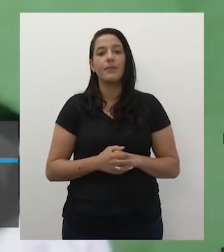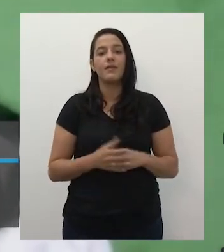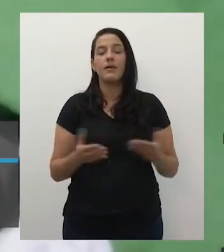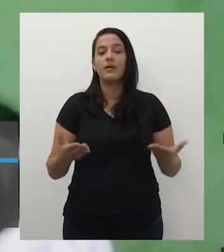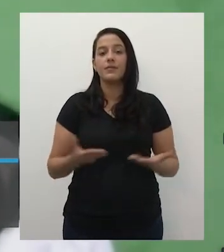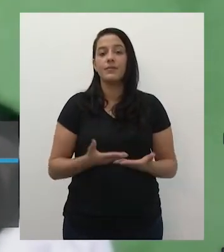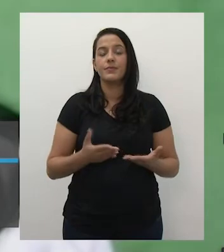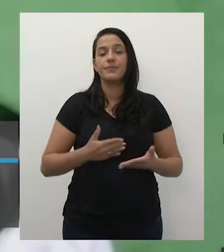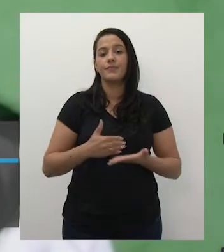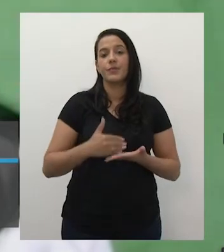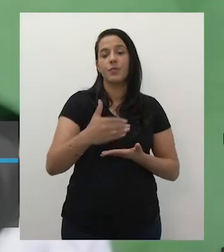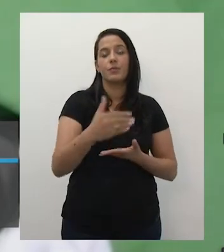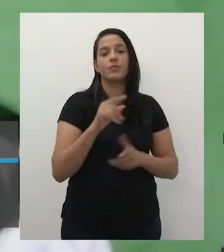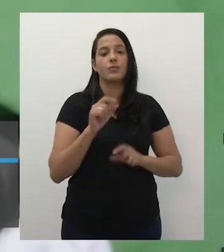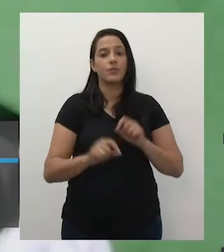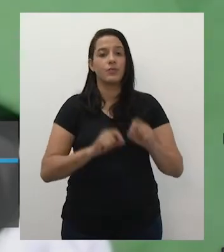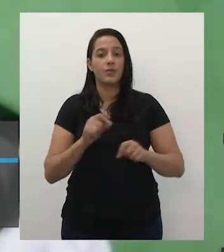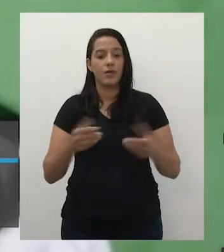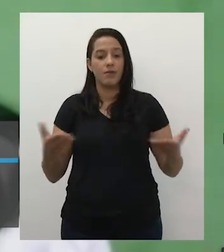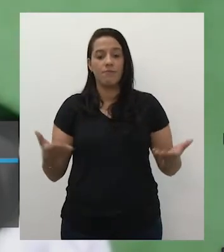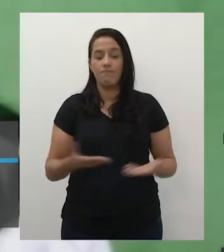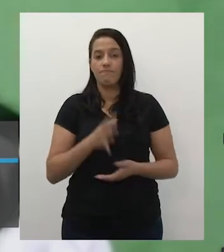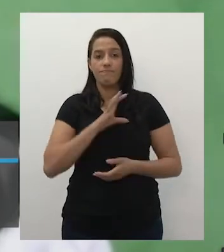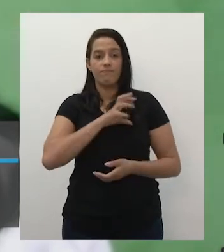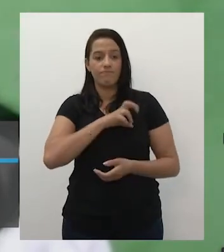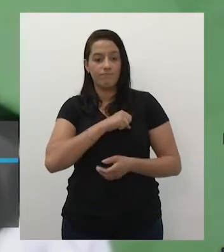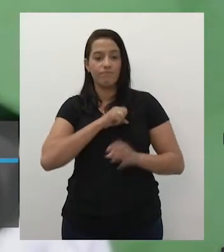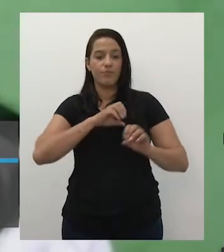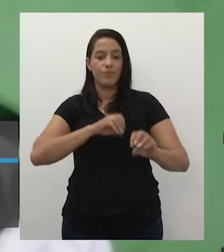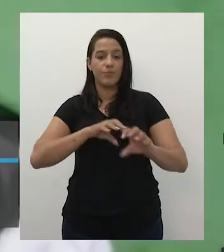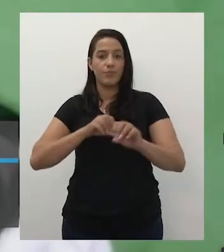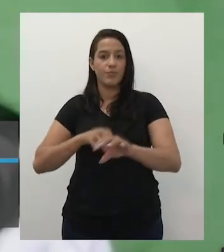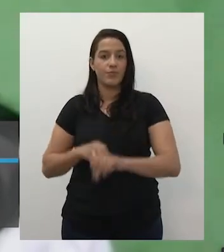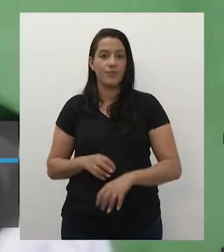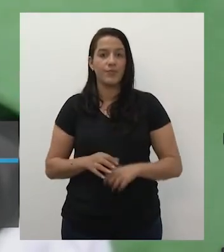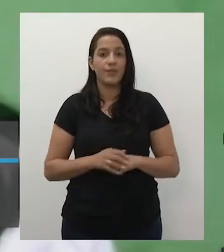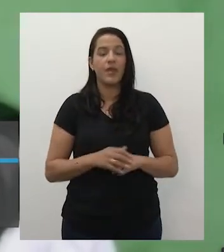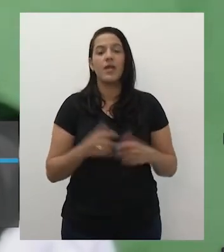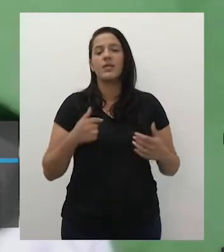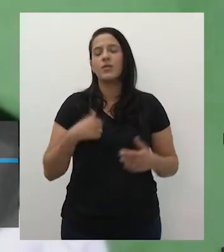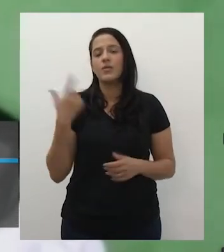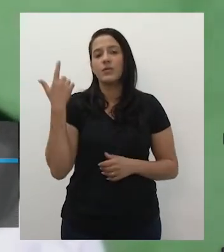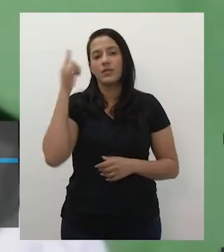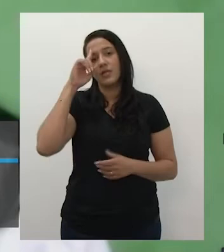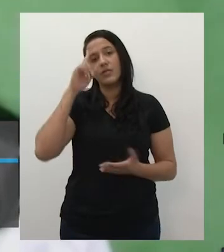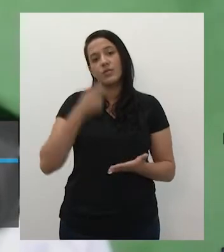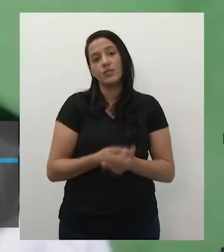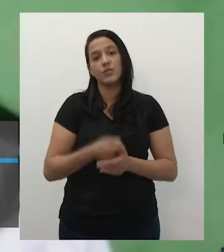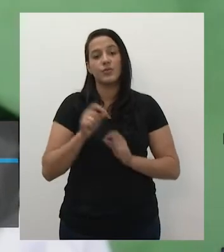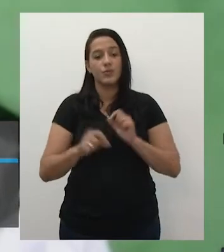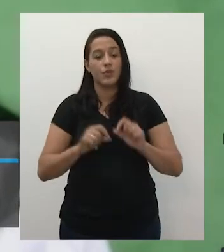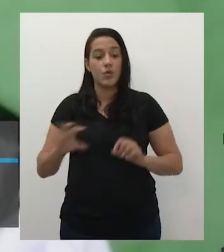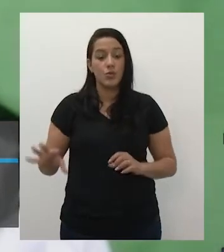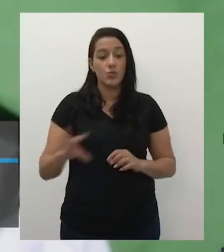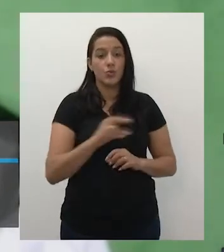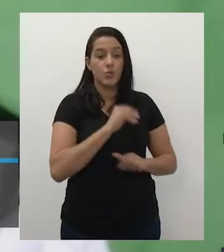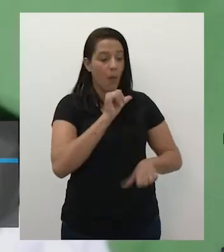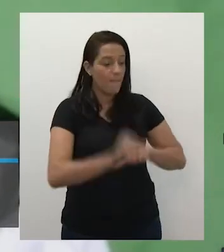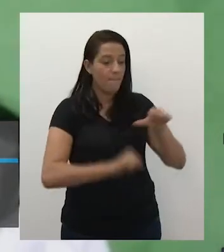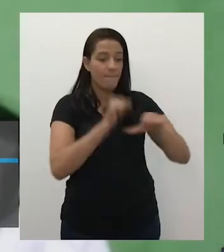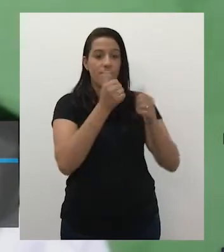mestrado. Essa é a minha trajetória. Bom, eu vou falar um pouquinho com vocês sobre como